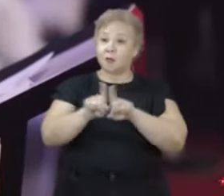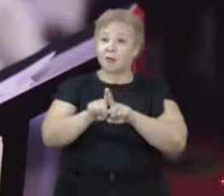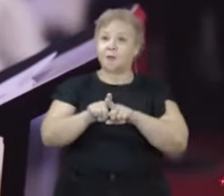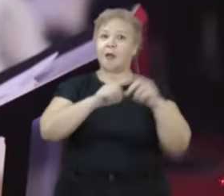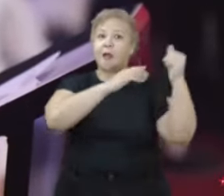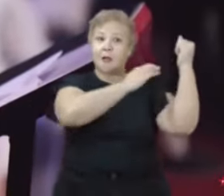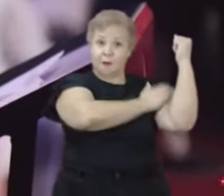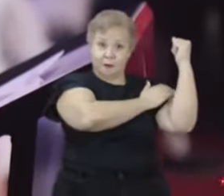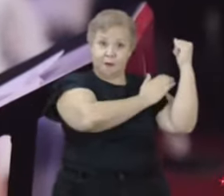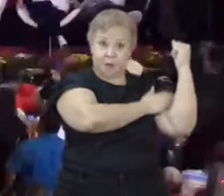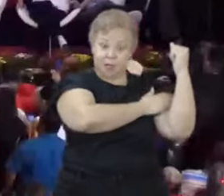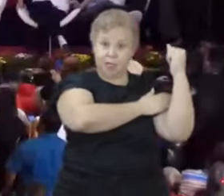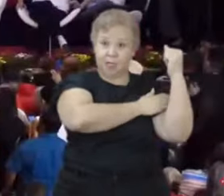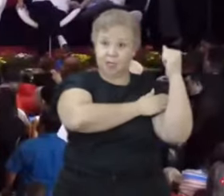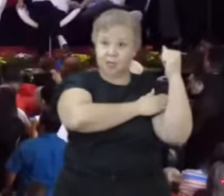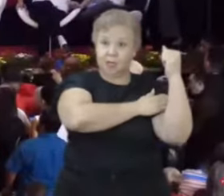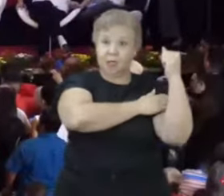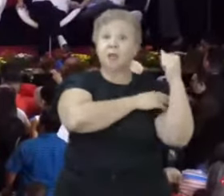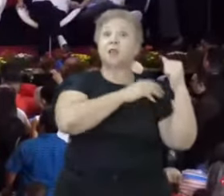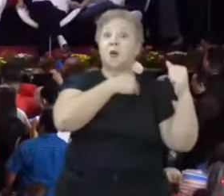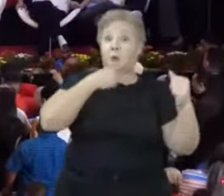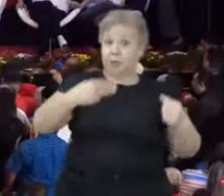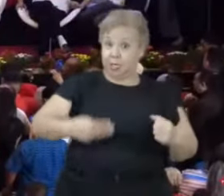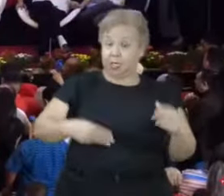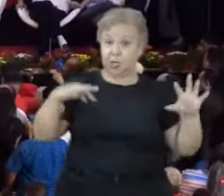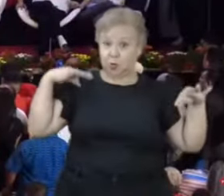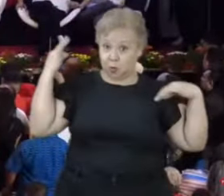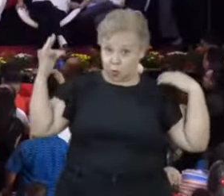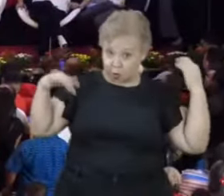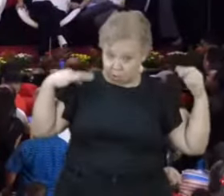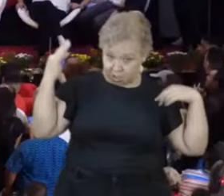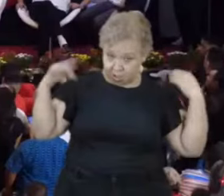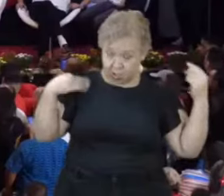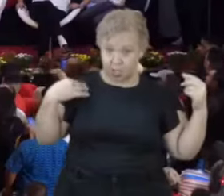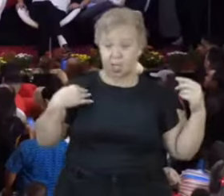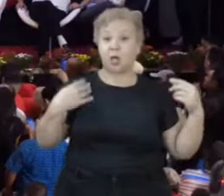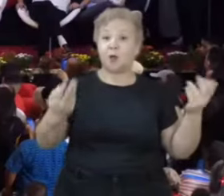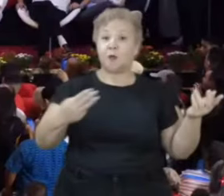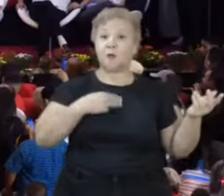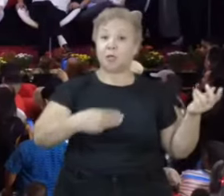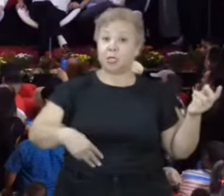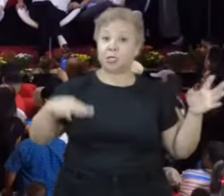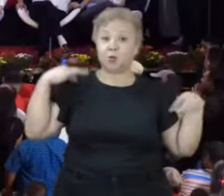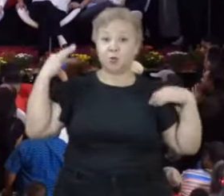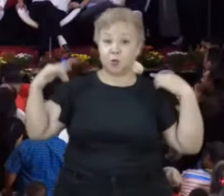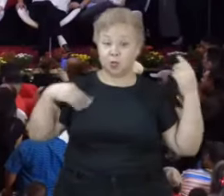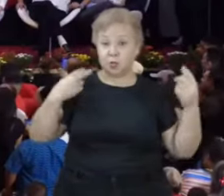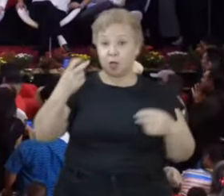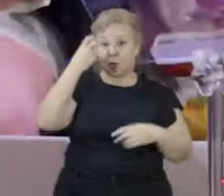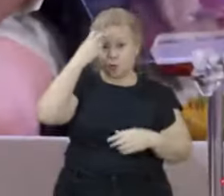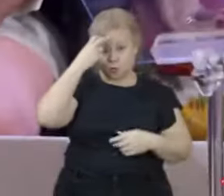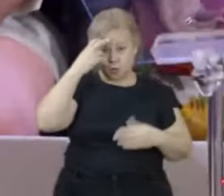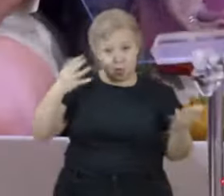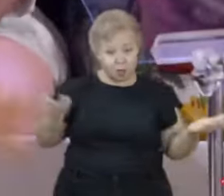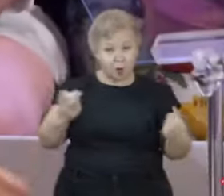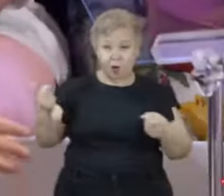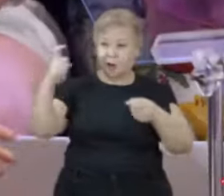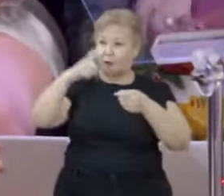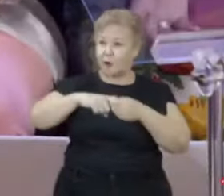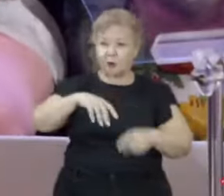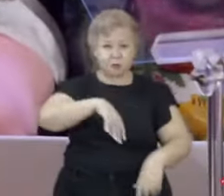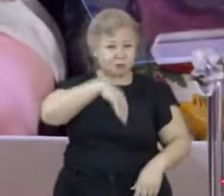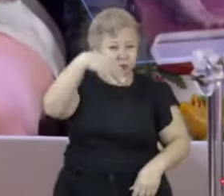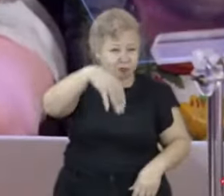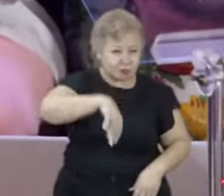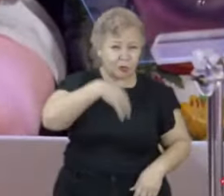ministra do Turismo, ministra da Cultura. E agora eu volto com toda a coragem, com toda a vadia